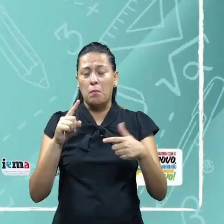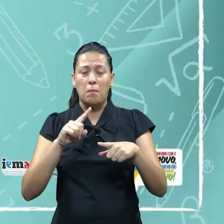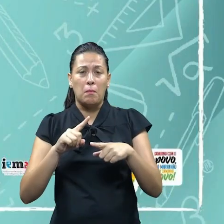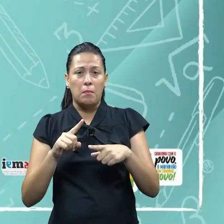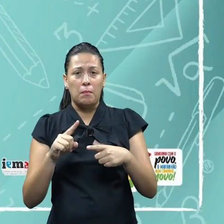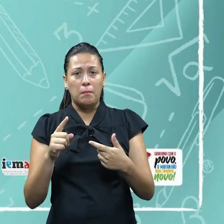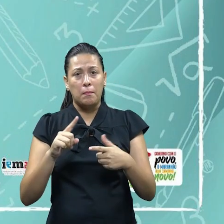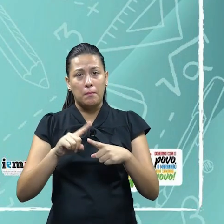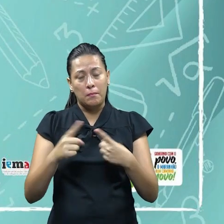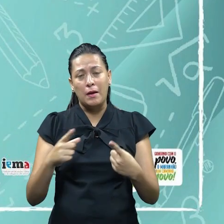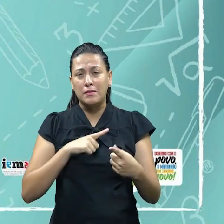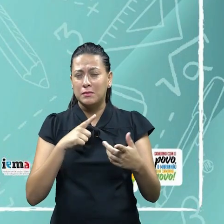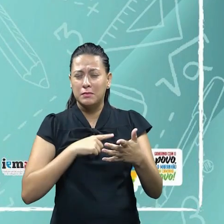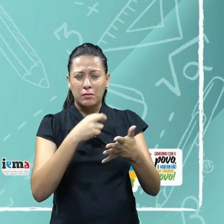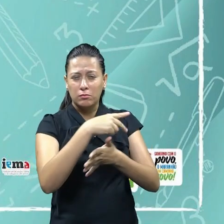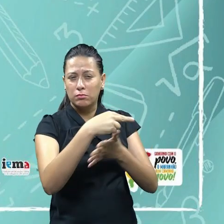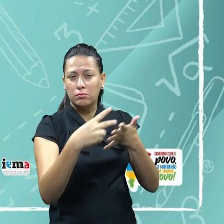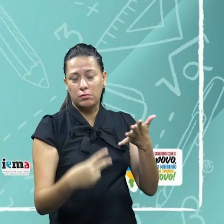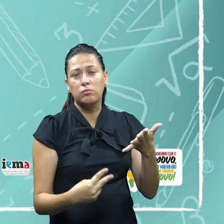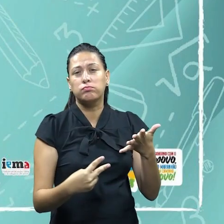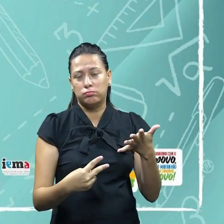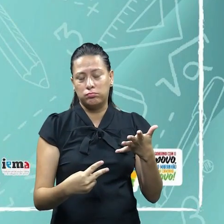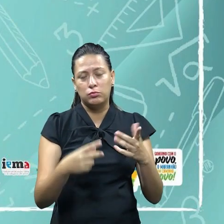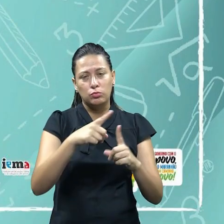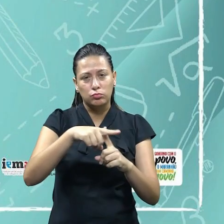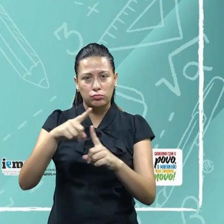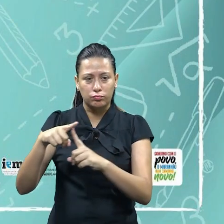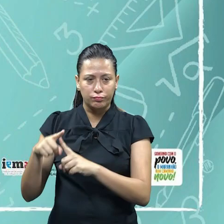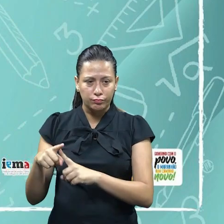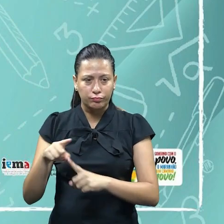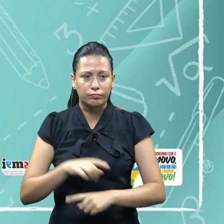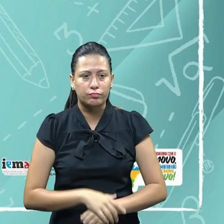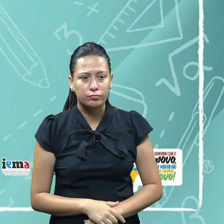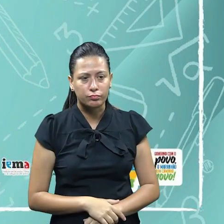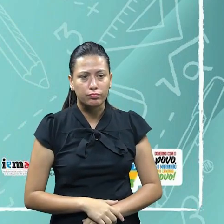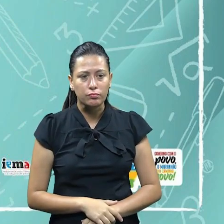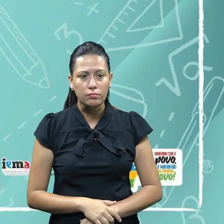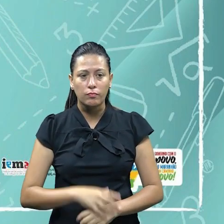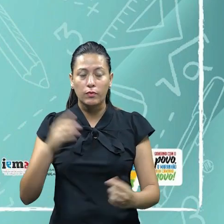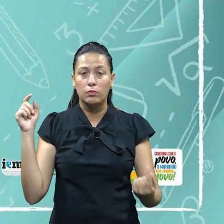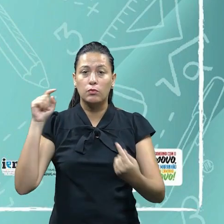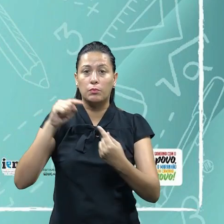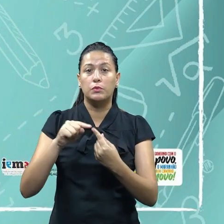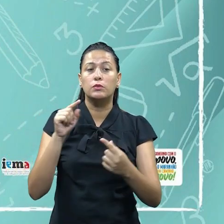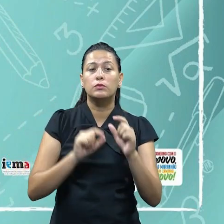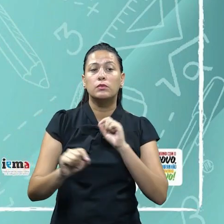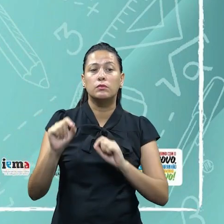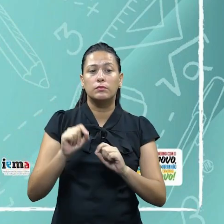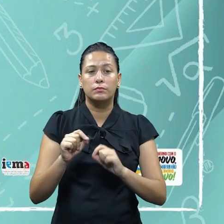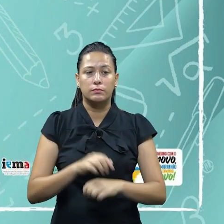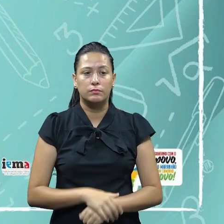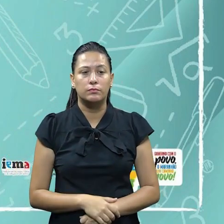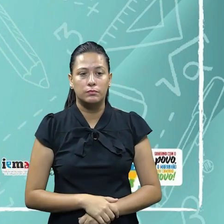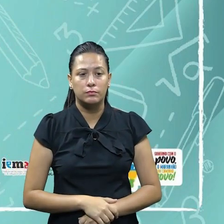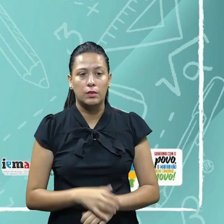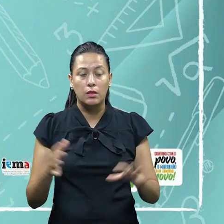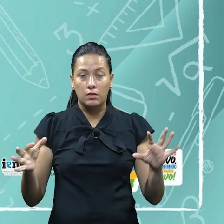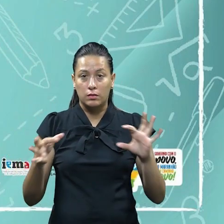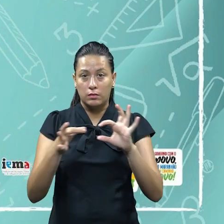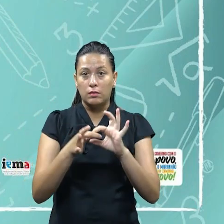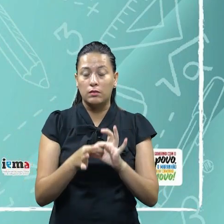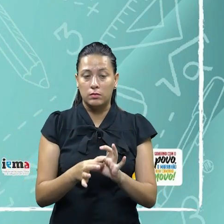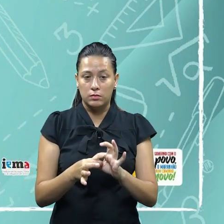aterramento. E o principal objetivo do aterramento é ligação intencional à